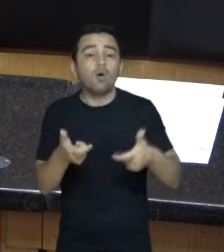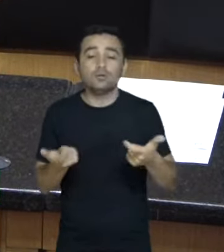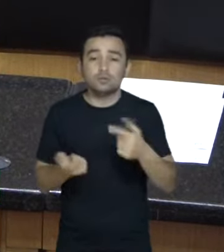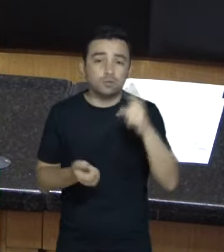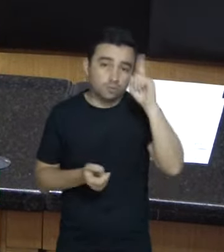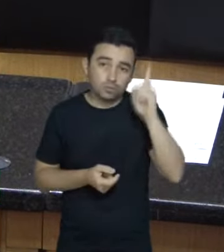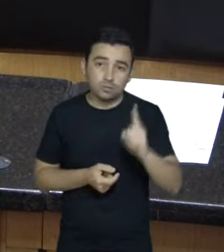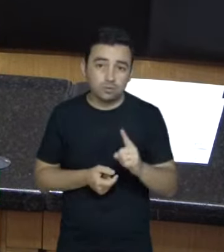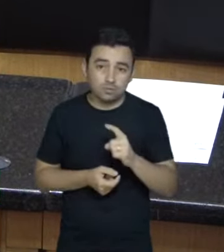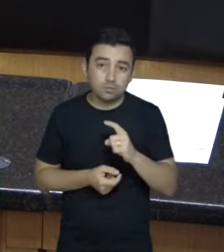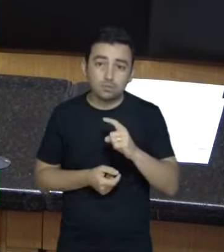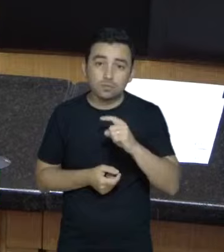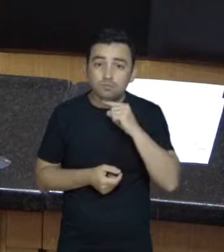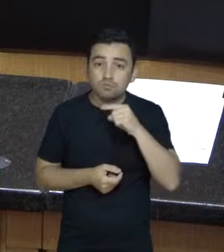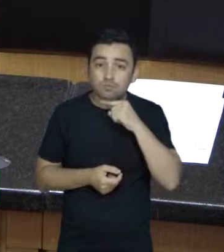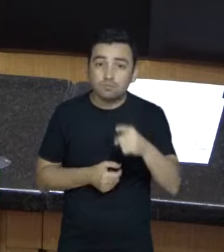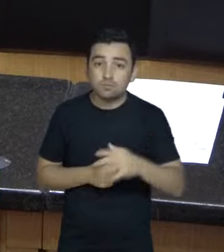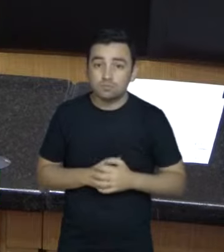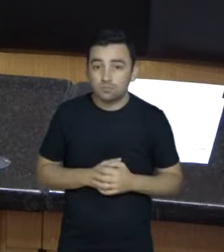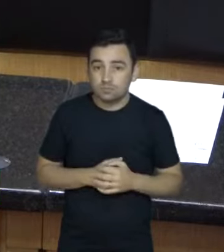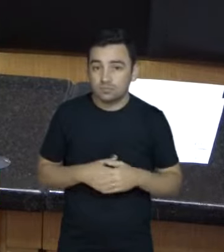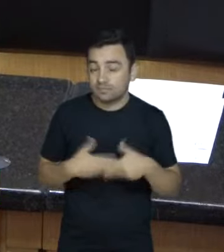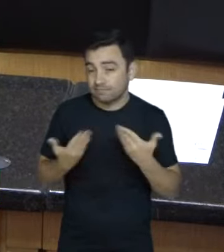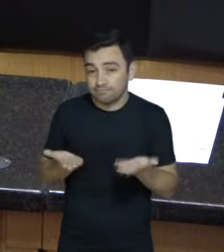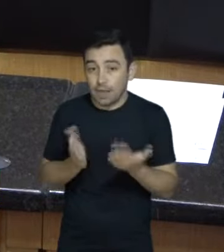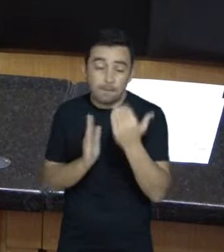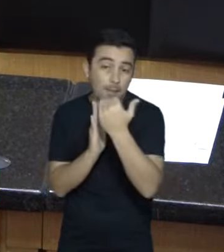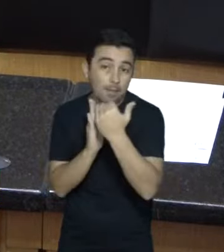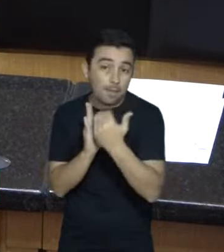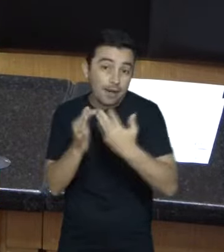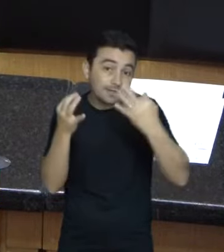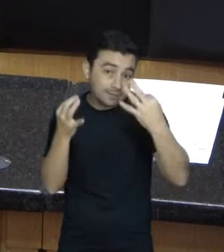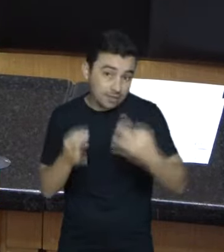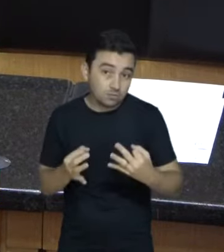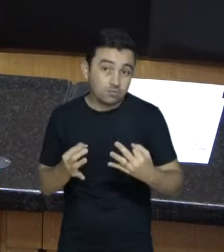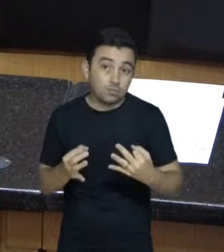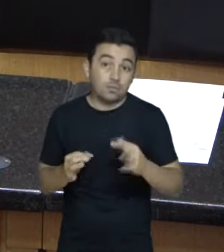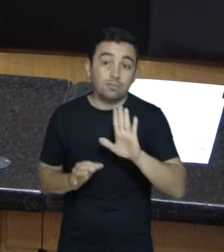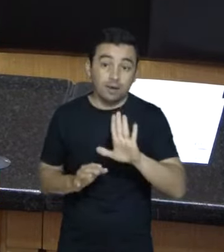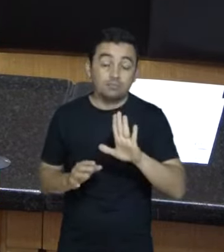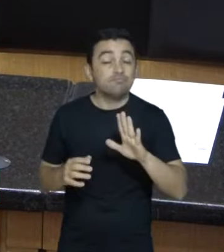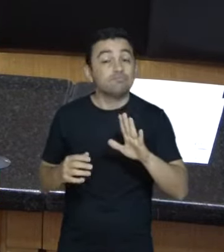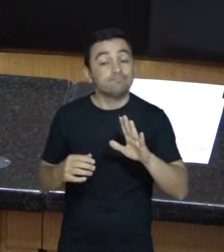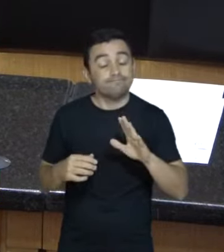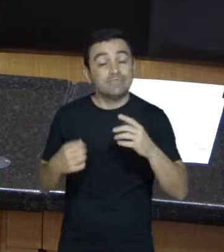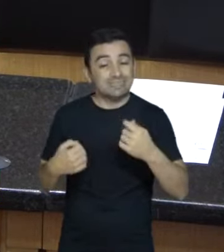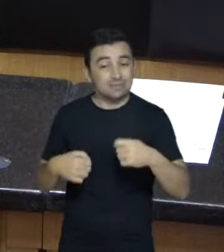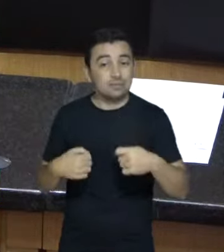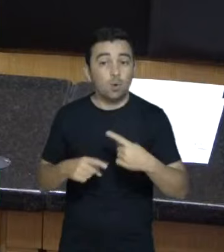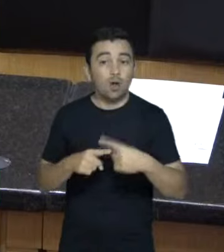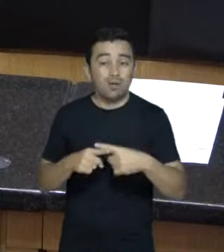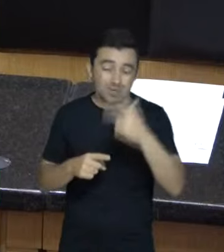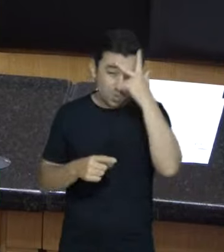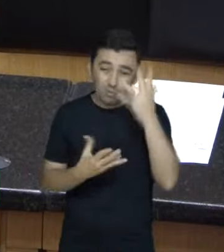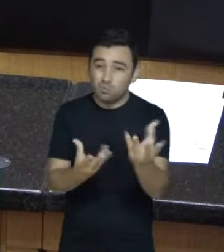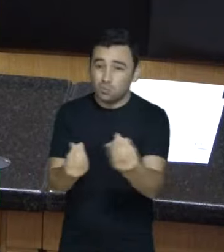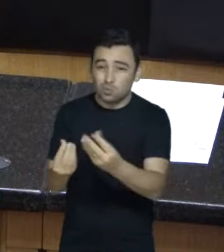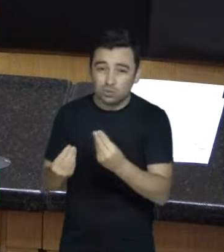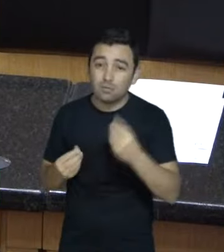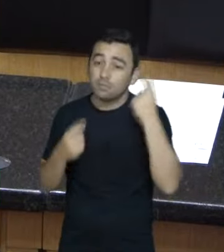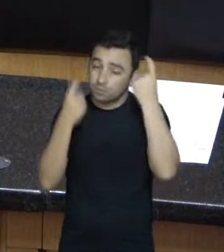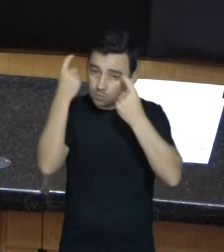qual é a receita ideal. O fato é que existe e cada vez mais. E isso a gente tem que se preocupar